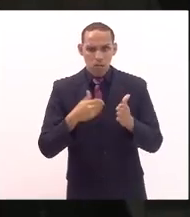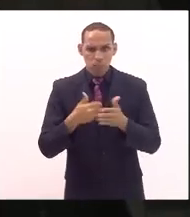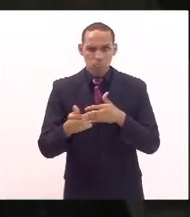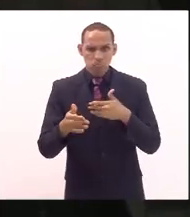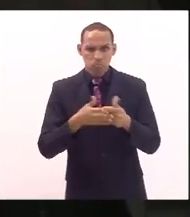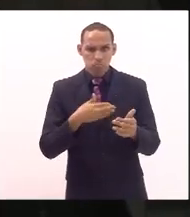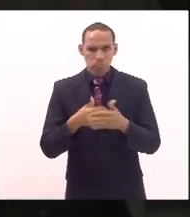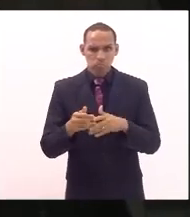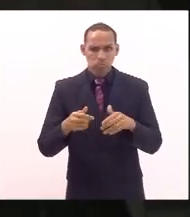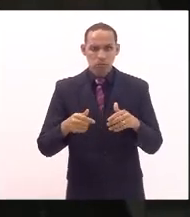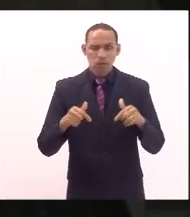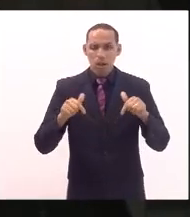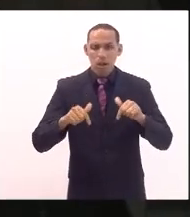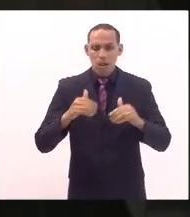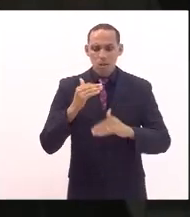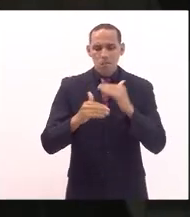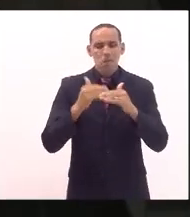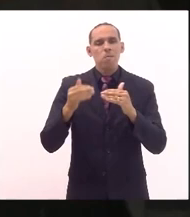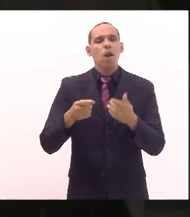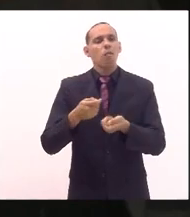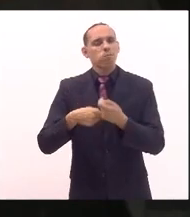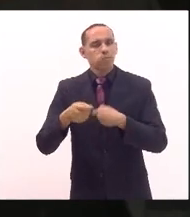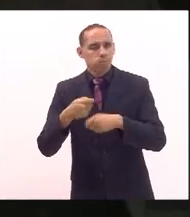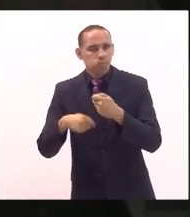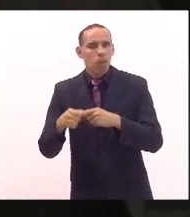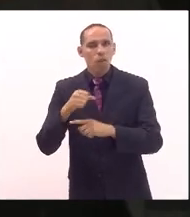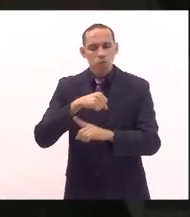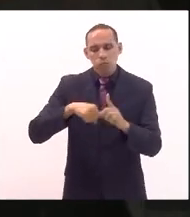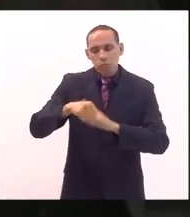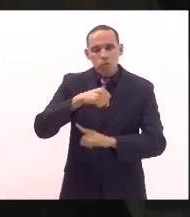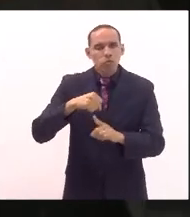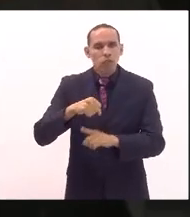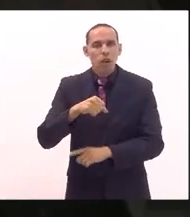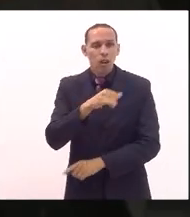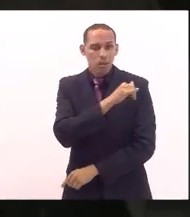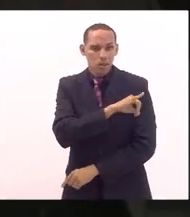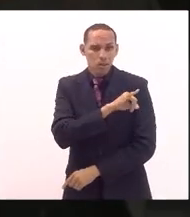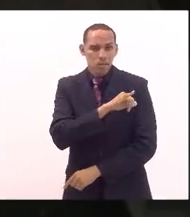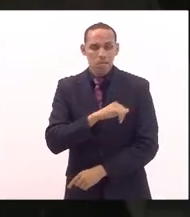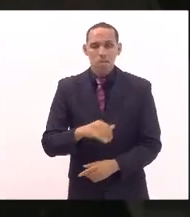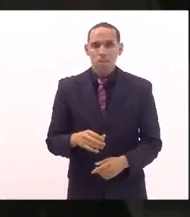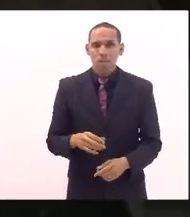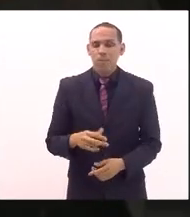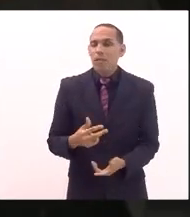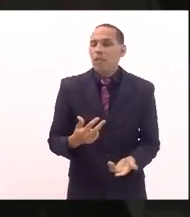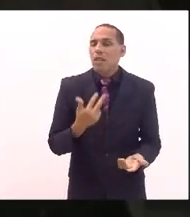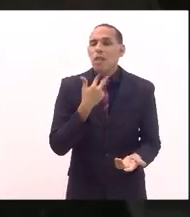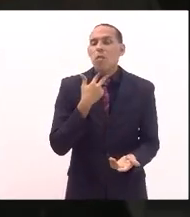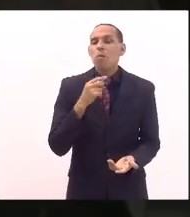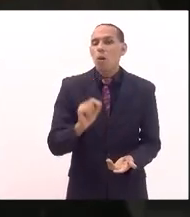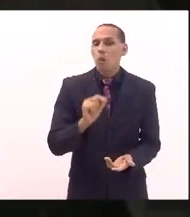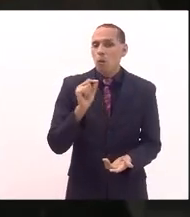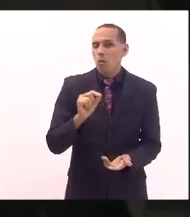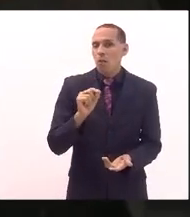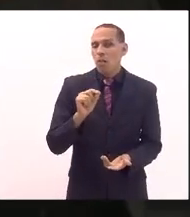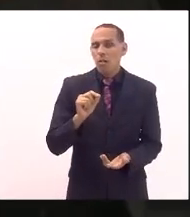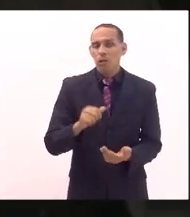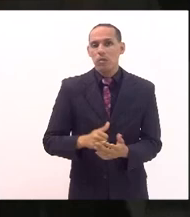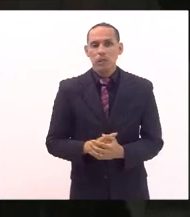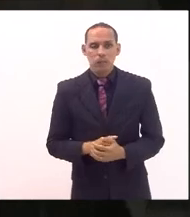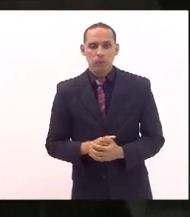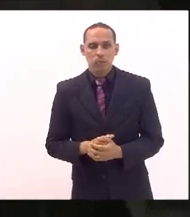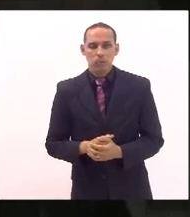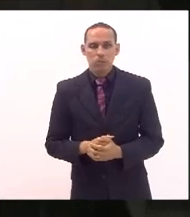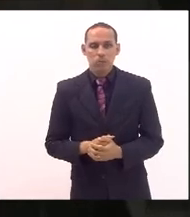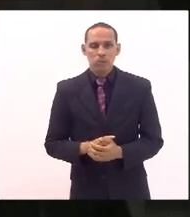de desenvolvimento econômico e social do Estado do Rio de Janeiro não pode prescindir de uma agenda